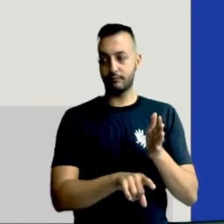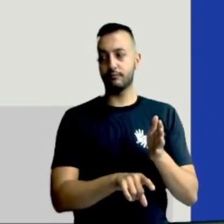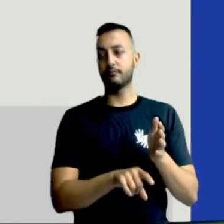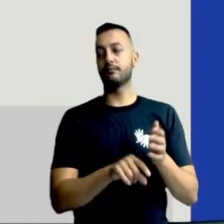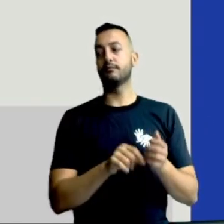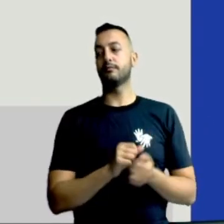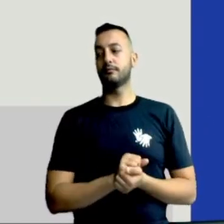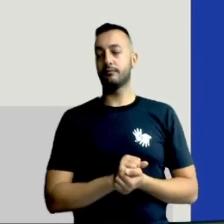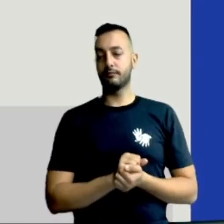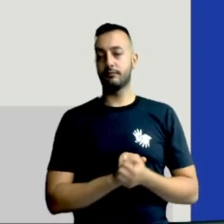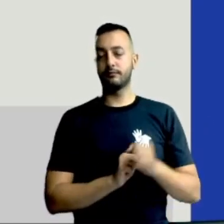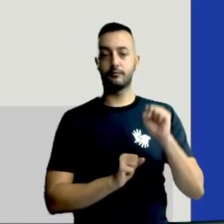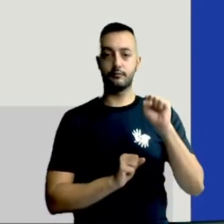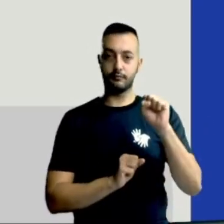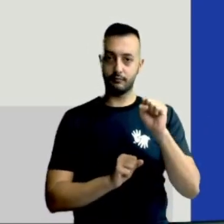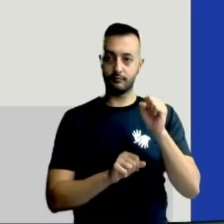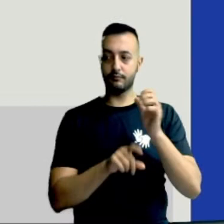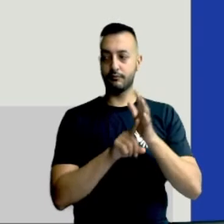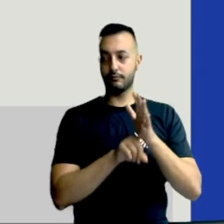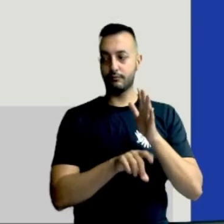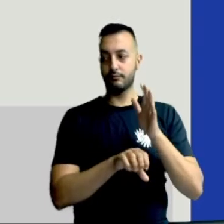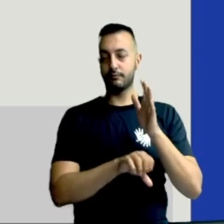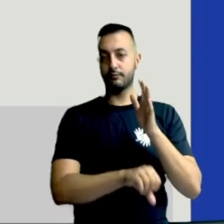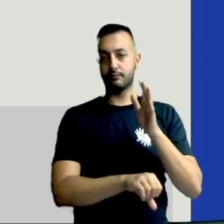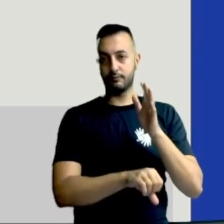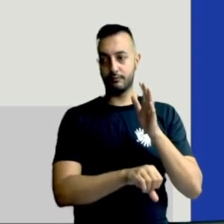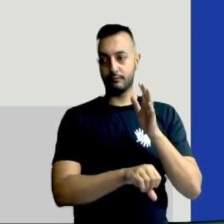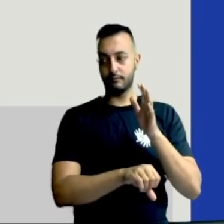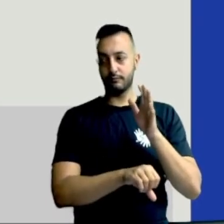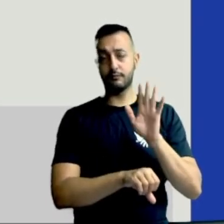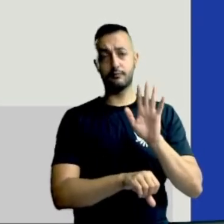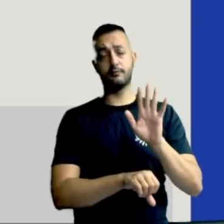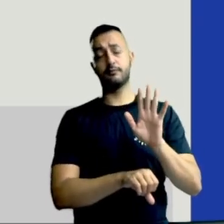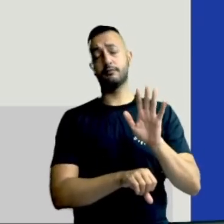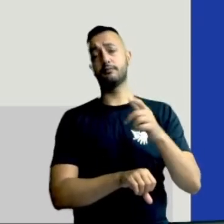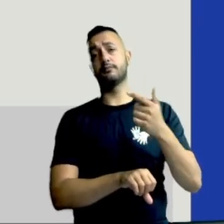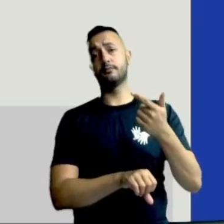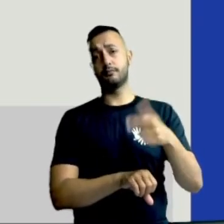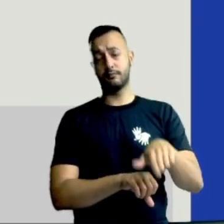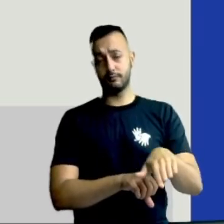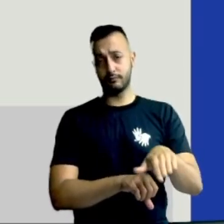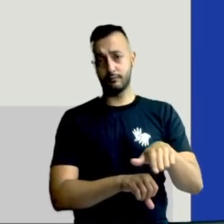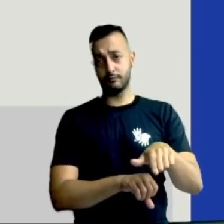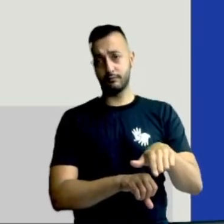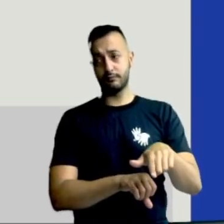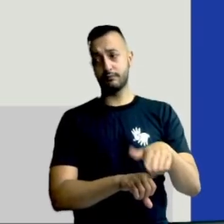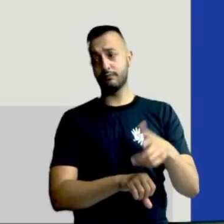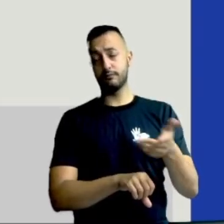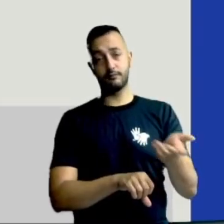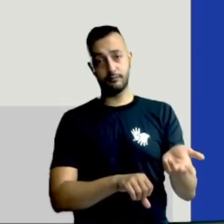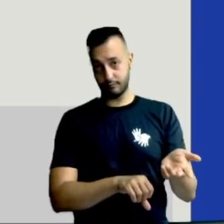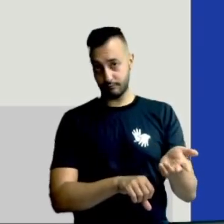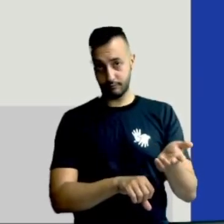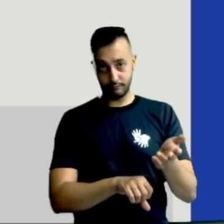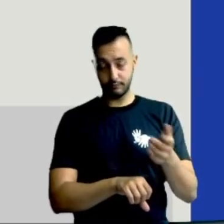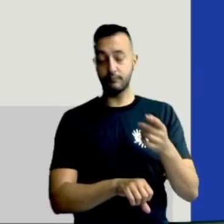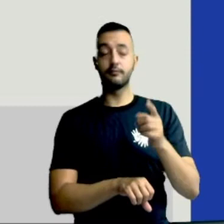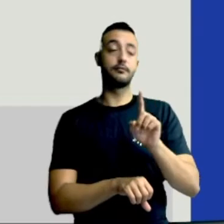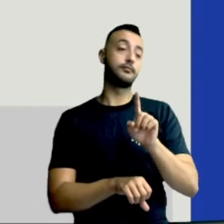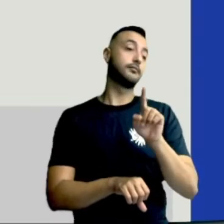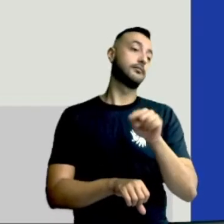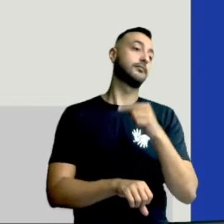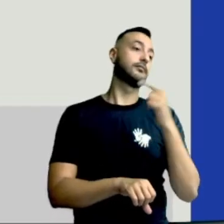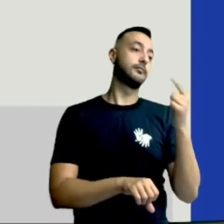milhares. 8 menos 9. Opa, professora, mais uma vez aqui, Então vamos lá na